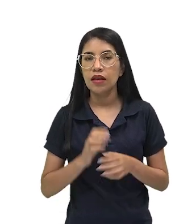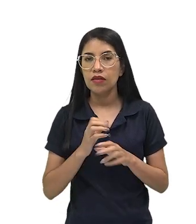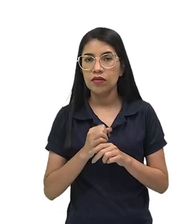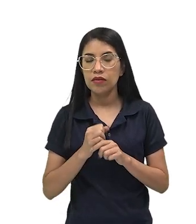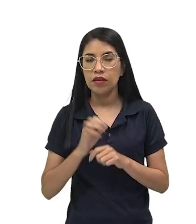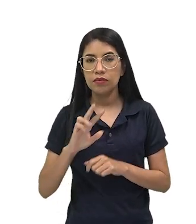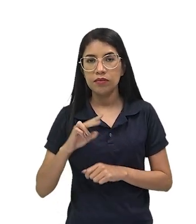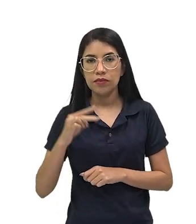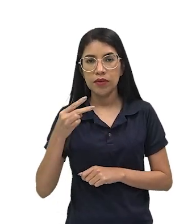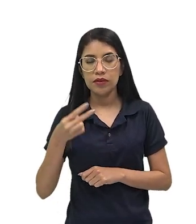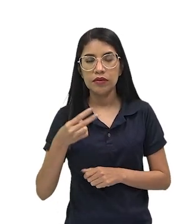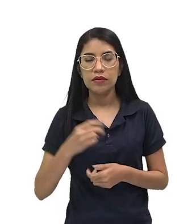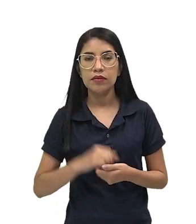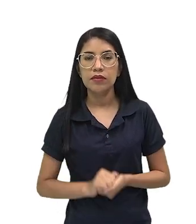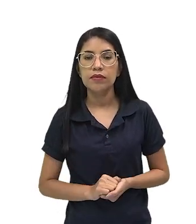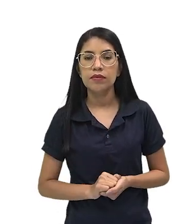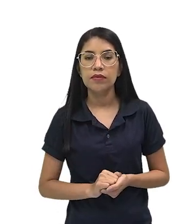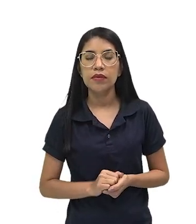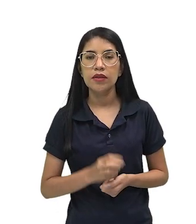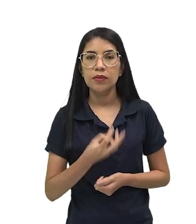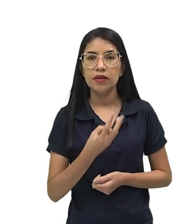potência. Então,